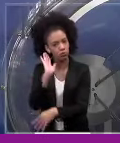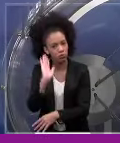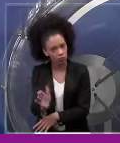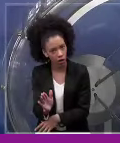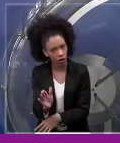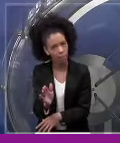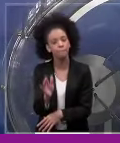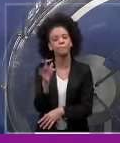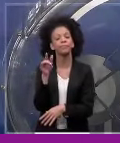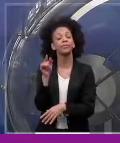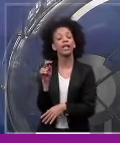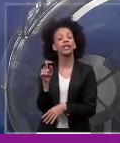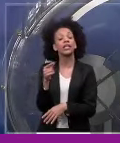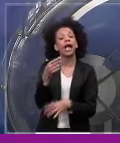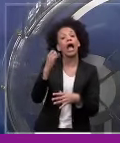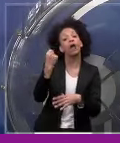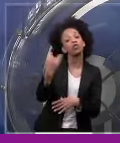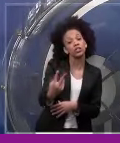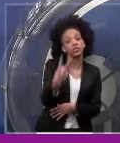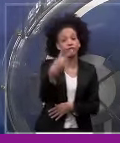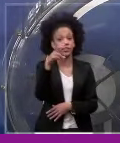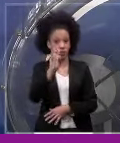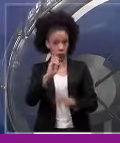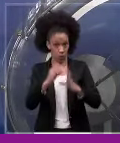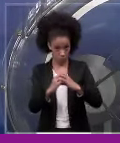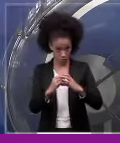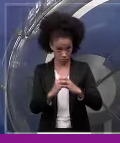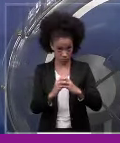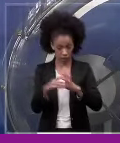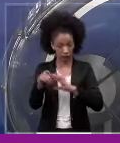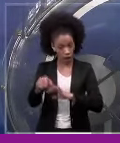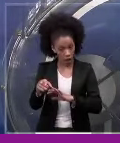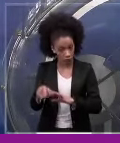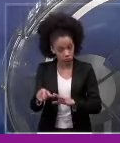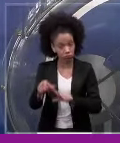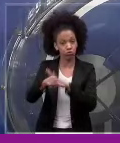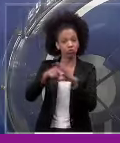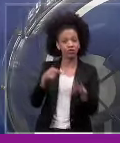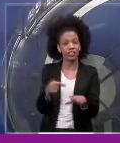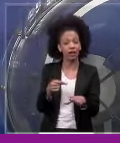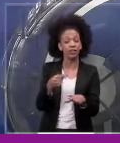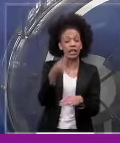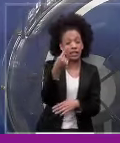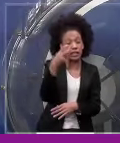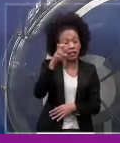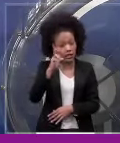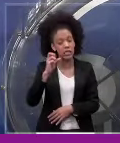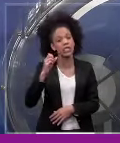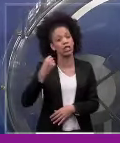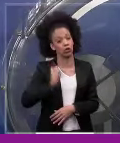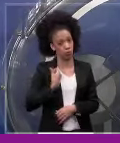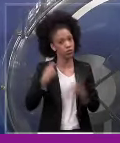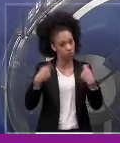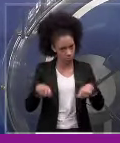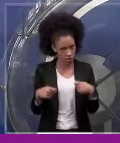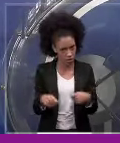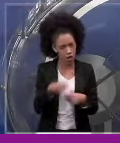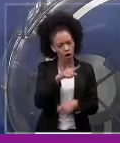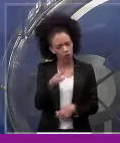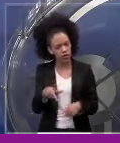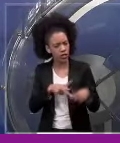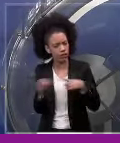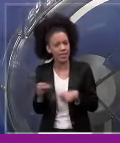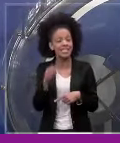com as 25 bolas. Deste Globo serão sorteados 15 números e você ganha prêmio se acertar